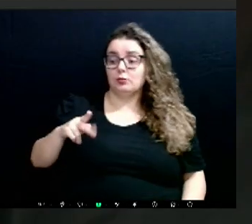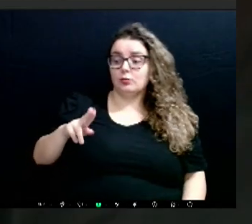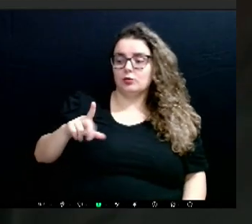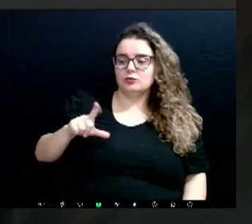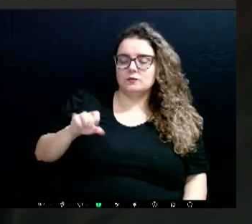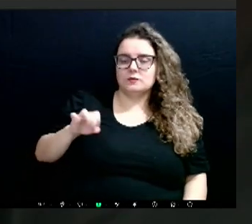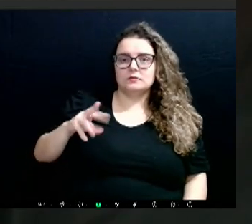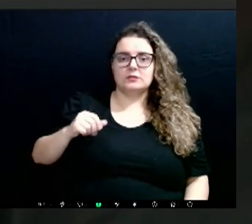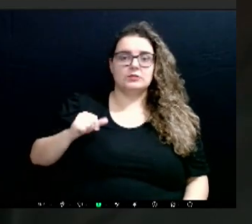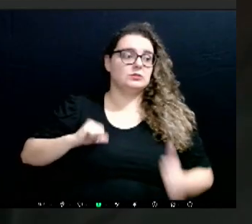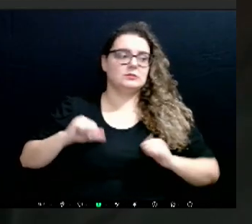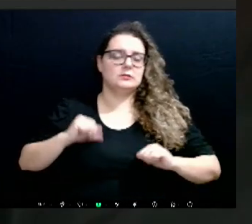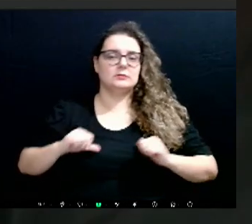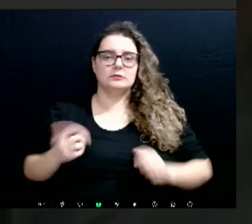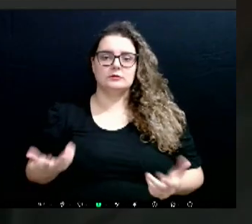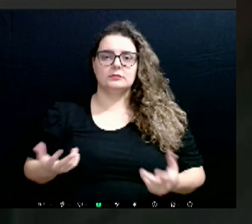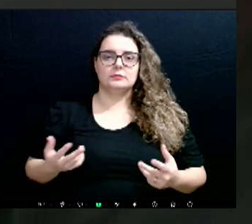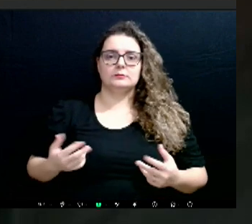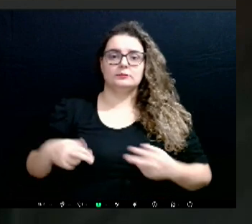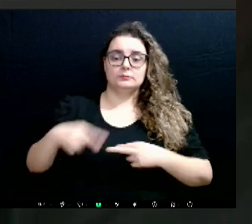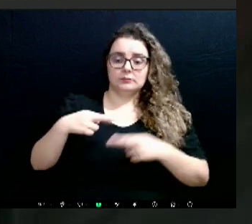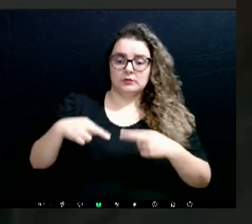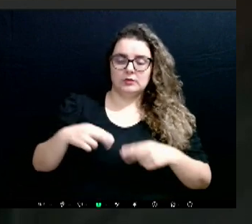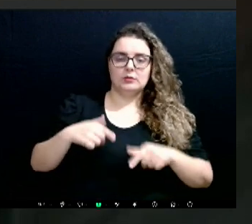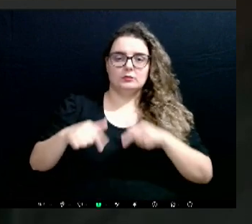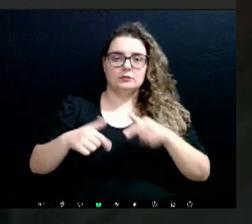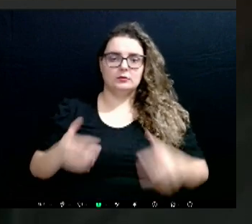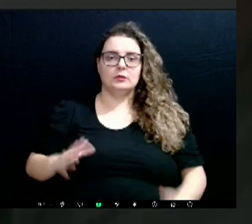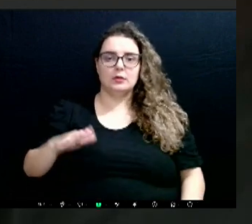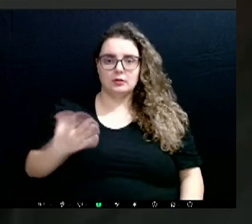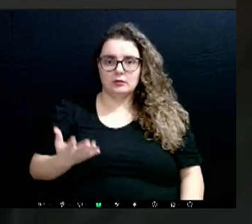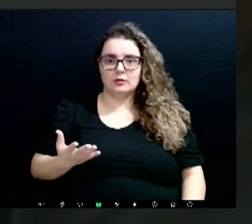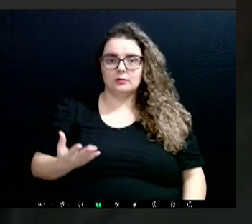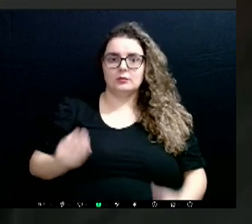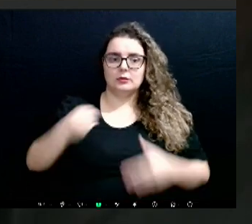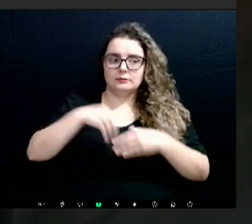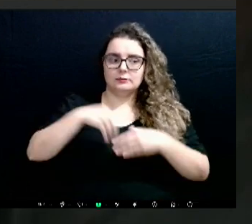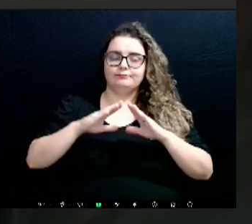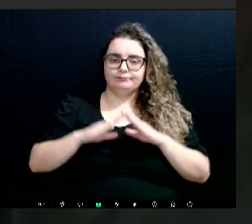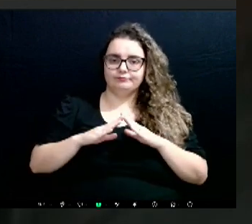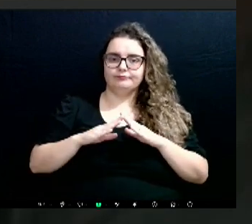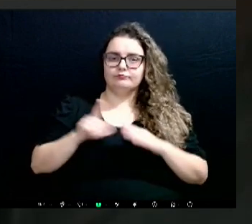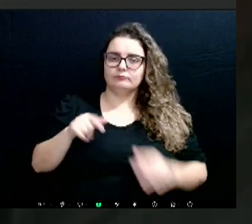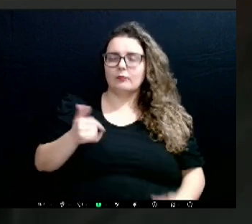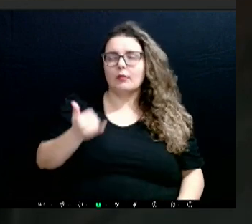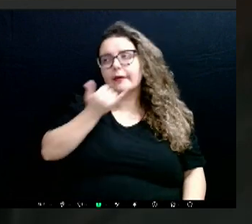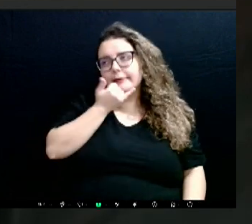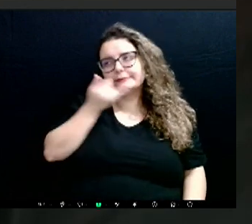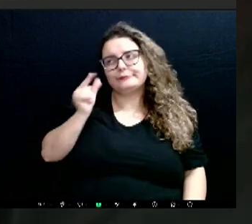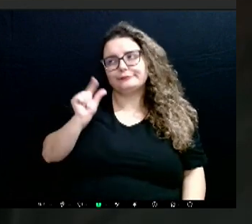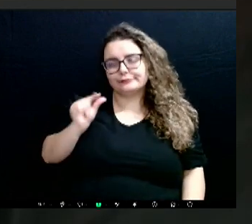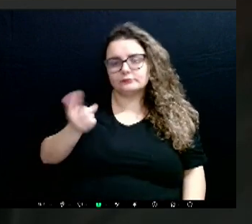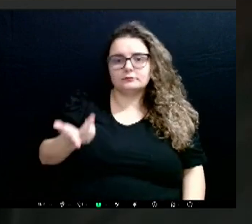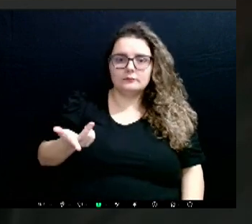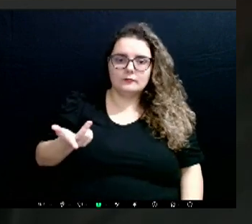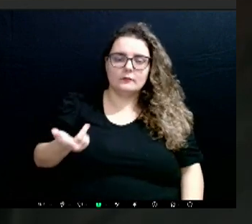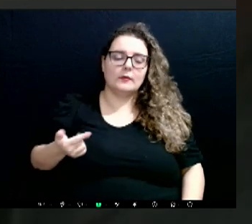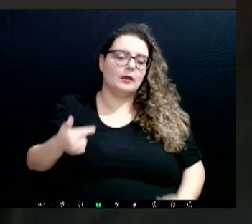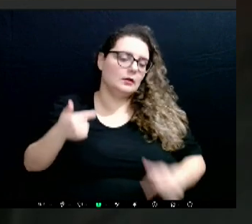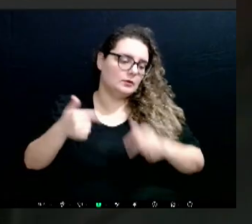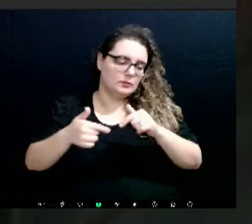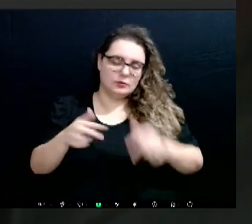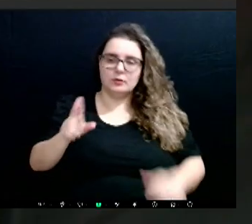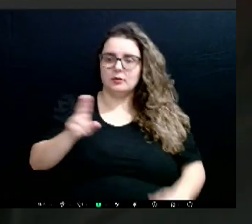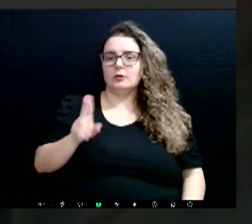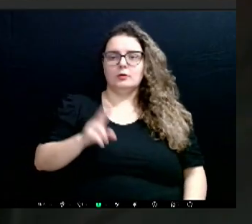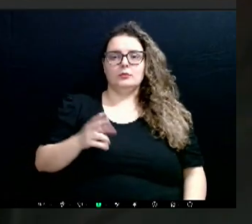e essa questão do trabalho, quando a gente leva isso para casa, acaba sendo uma desculpa. Tipo assim, no trabalho você utiliza as telas,